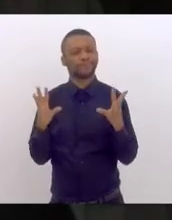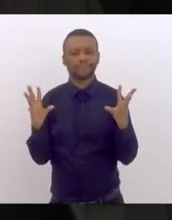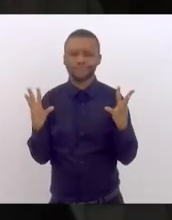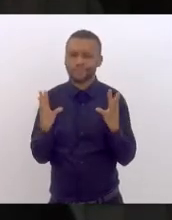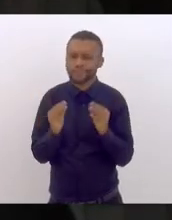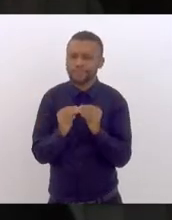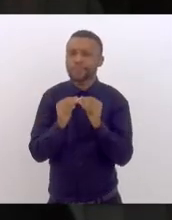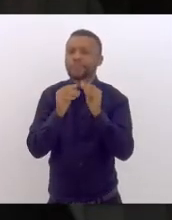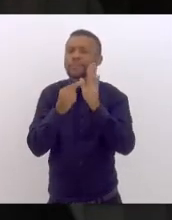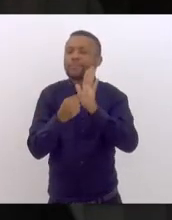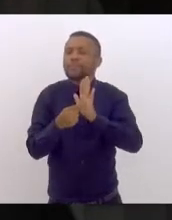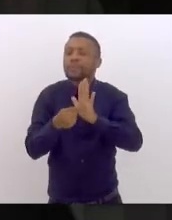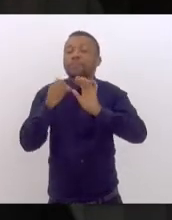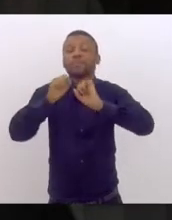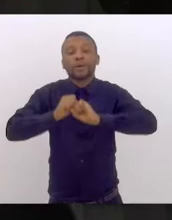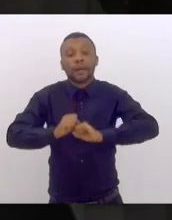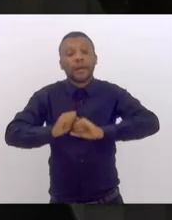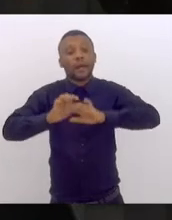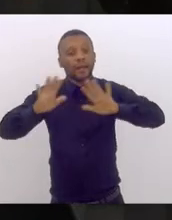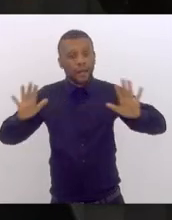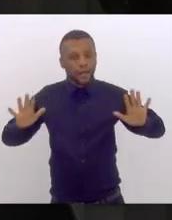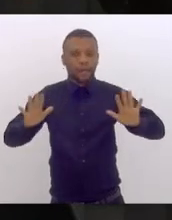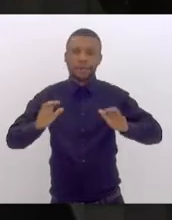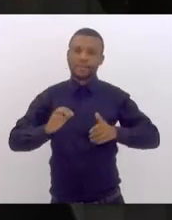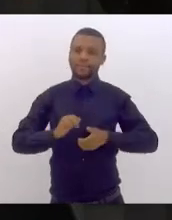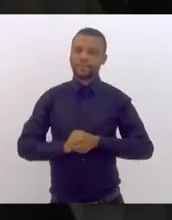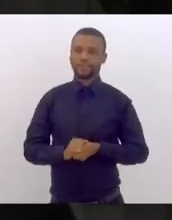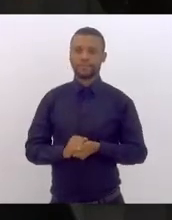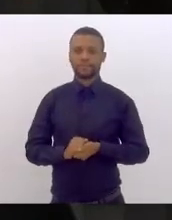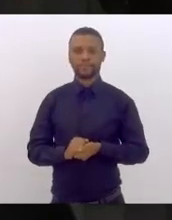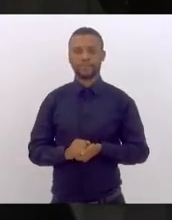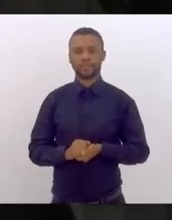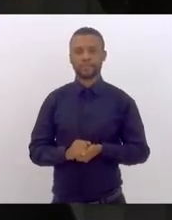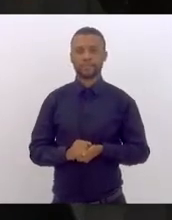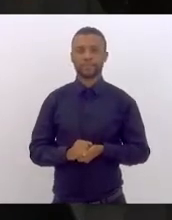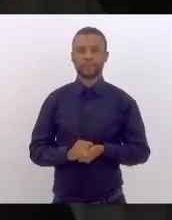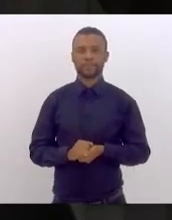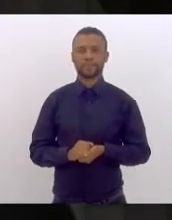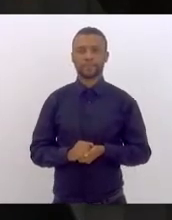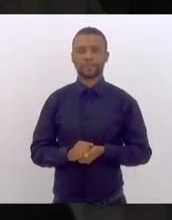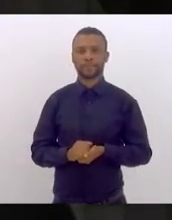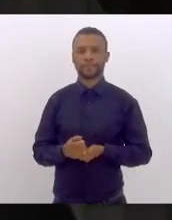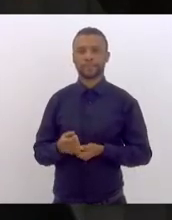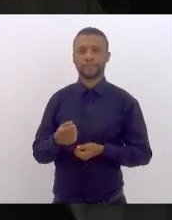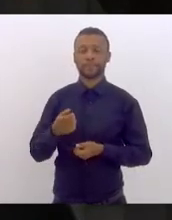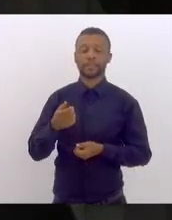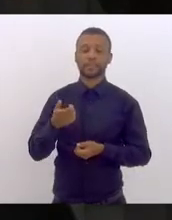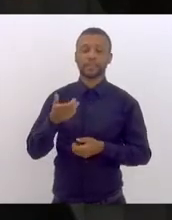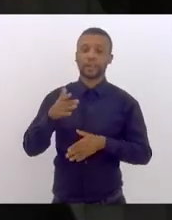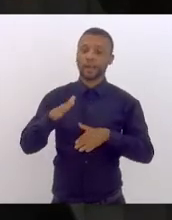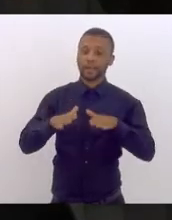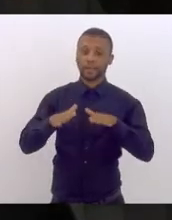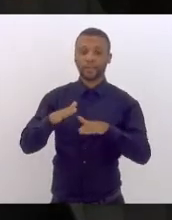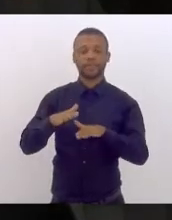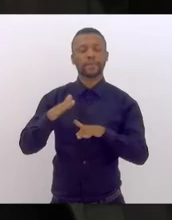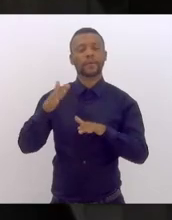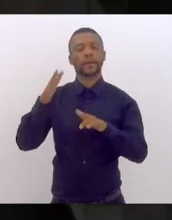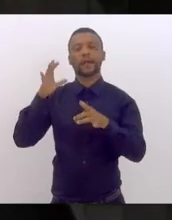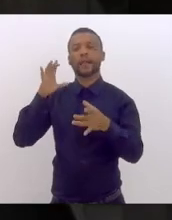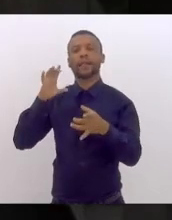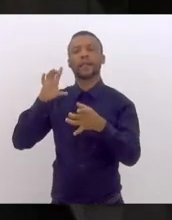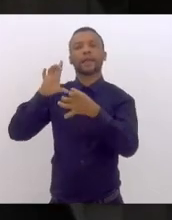clara que fique ligado na mente e nos corações